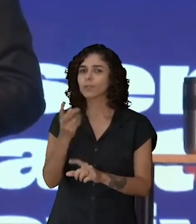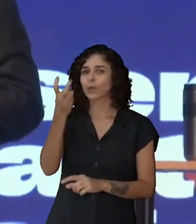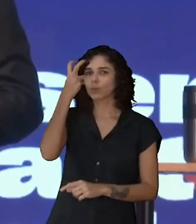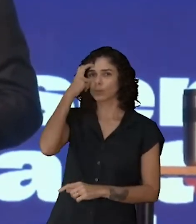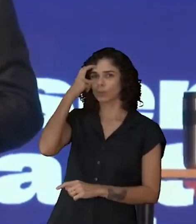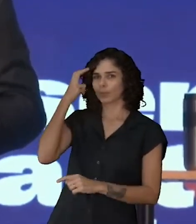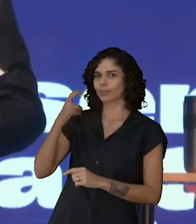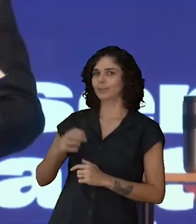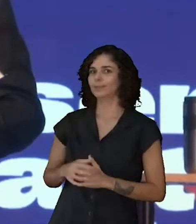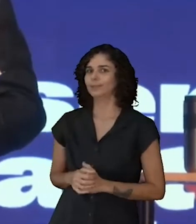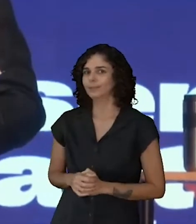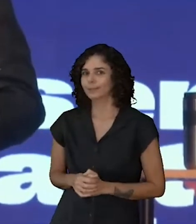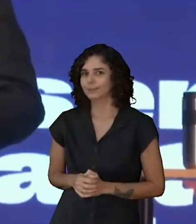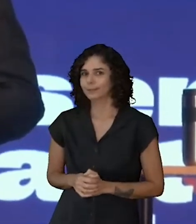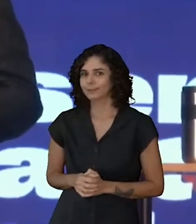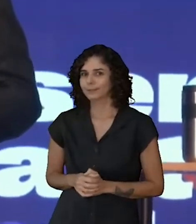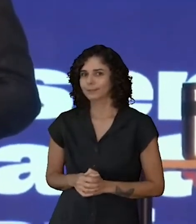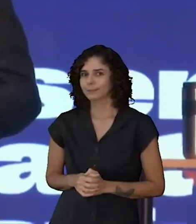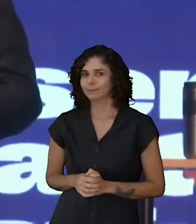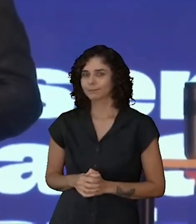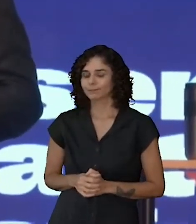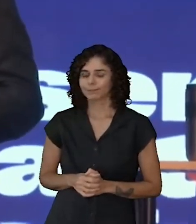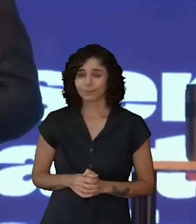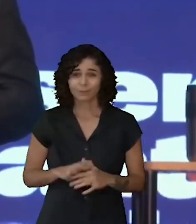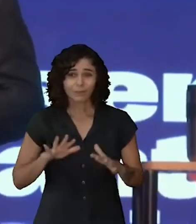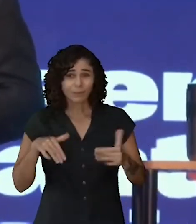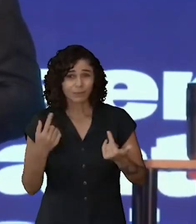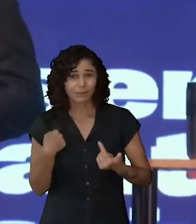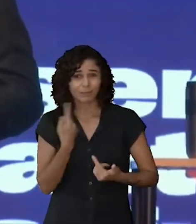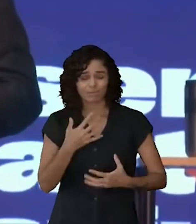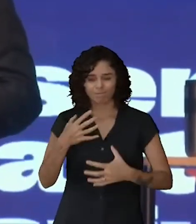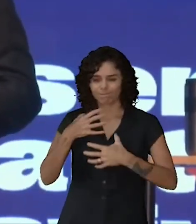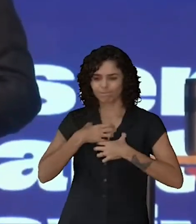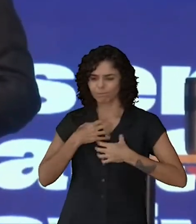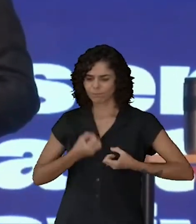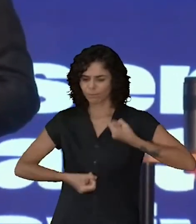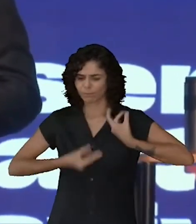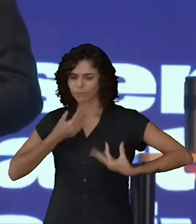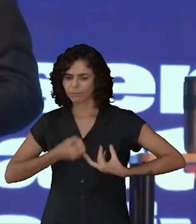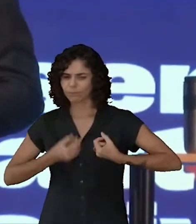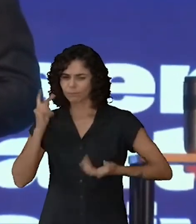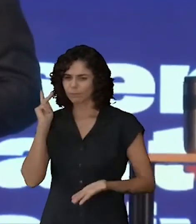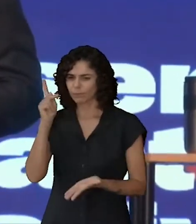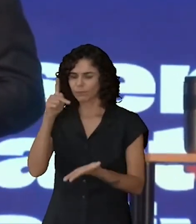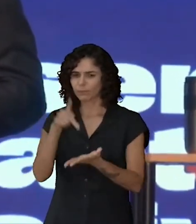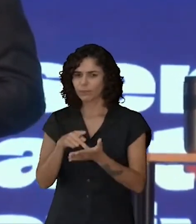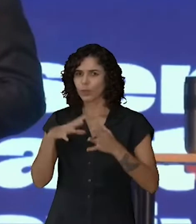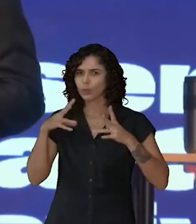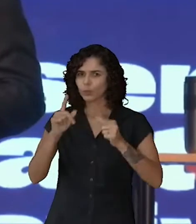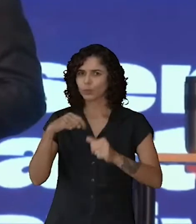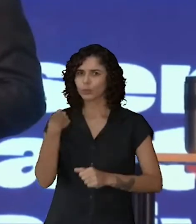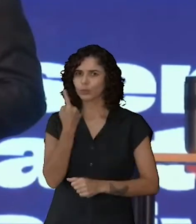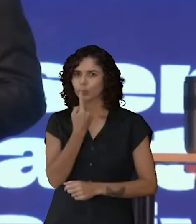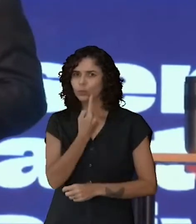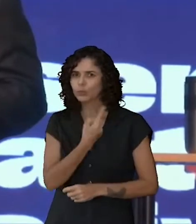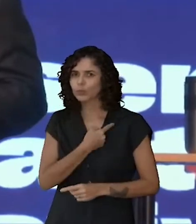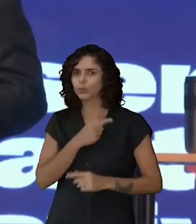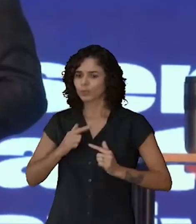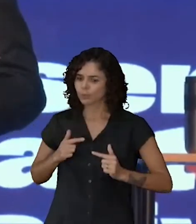E eu vou dizer mais. Quando nós vivemos um avivamento, aquilo que nós fazemos influencia o